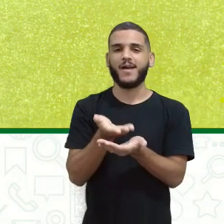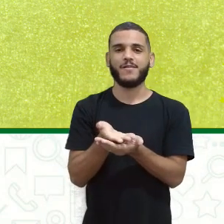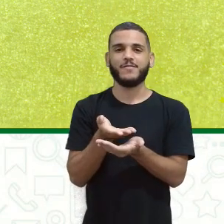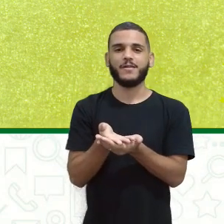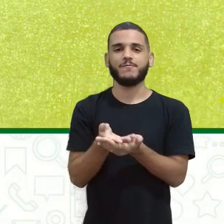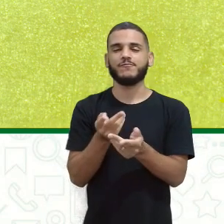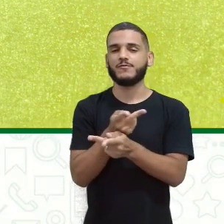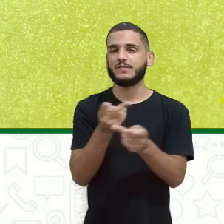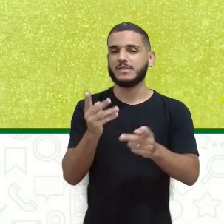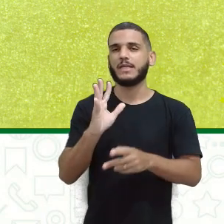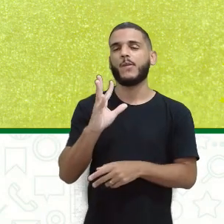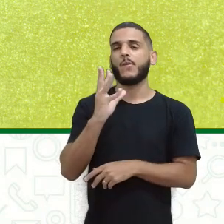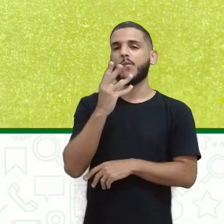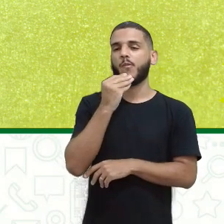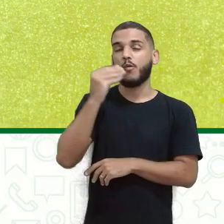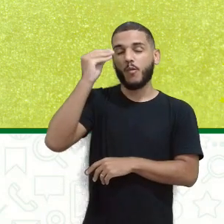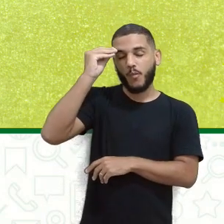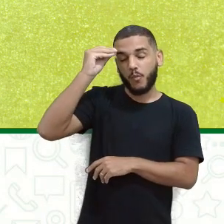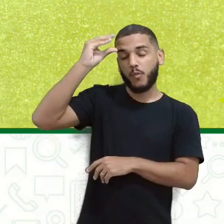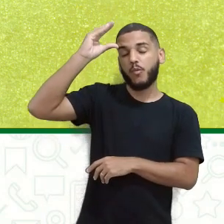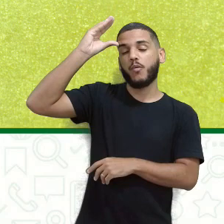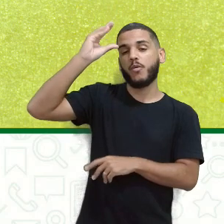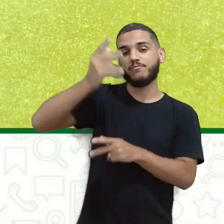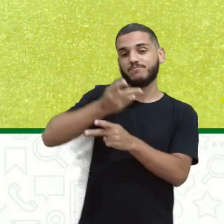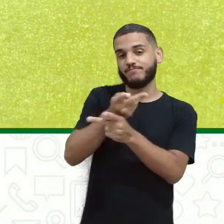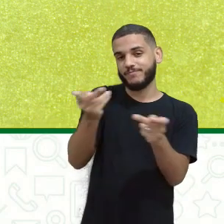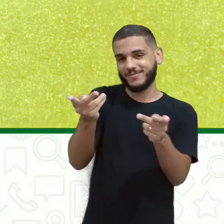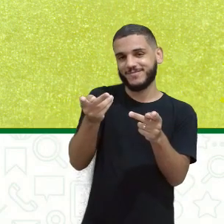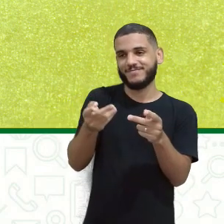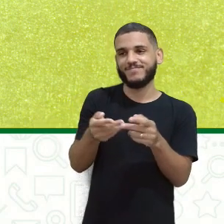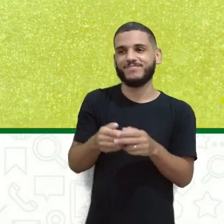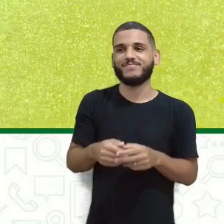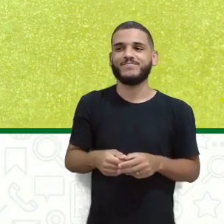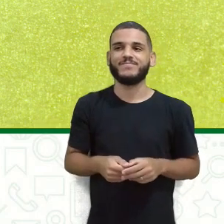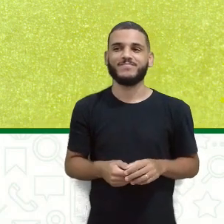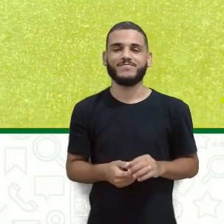de grande conhecimento para vocês, né?